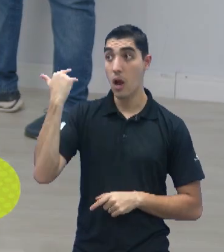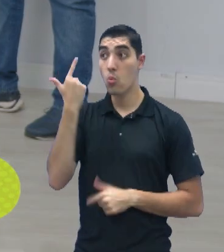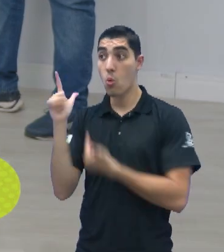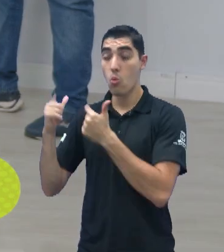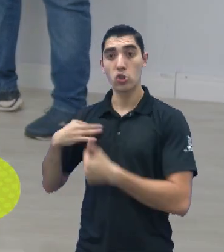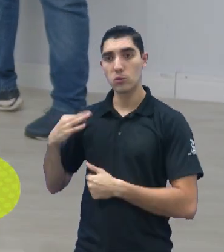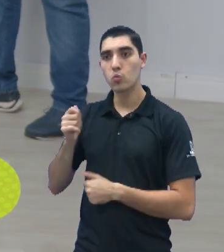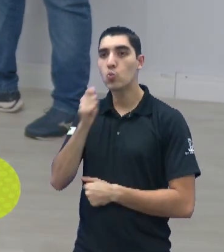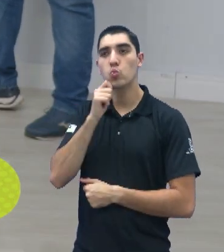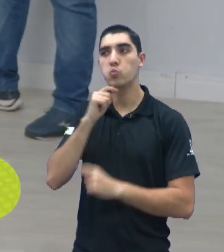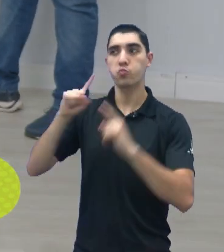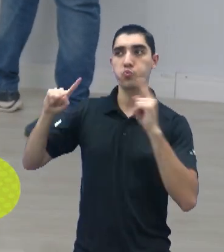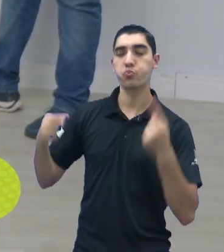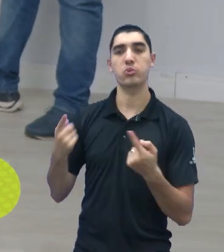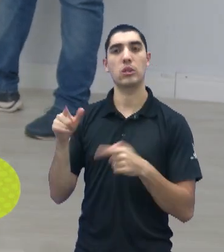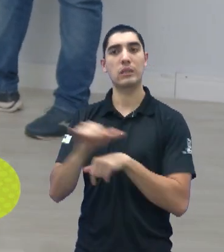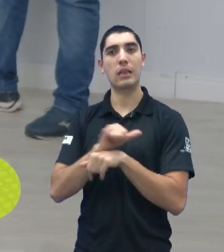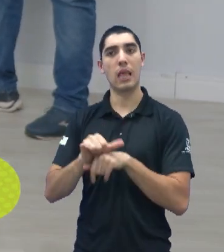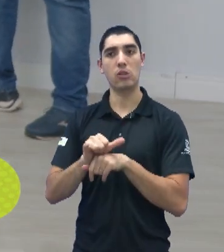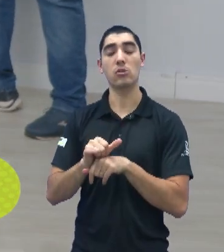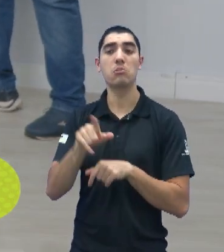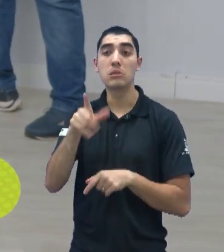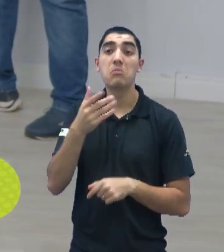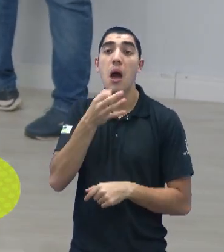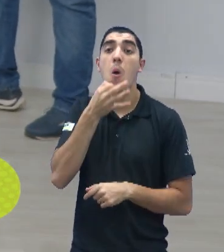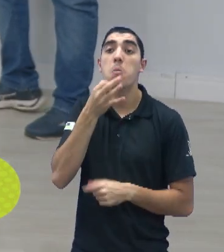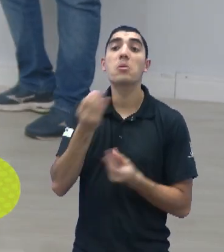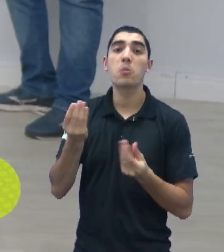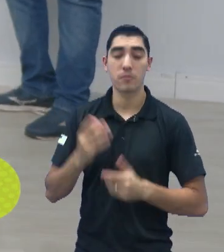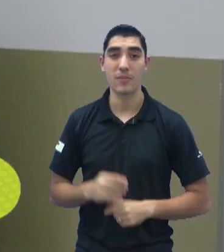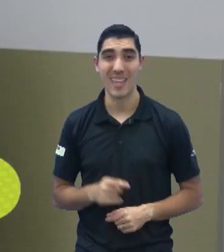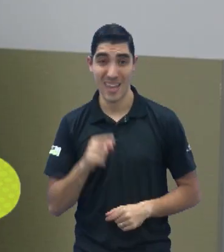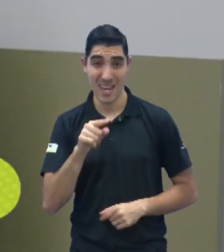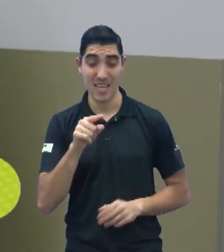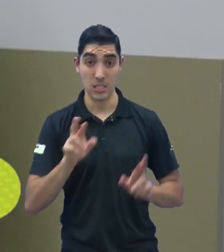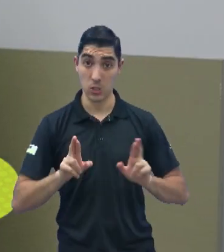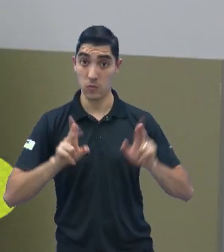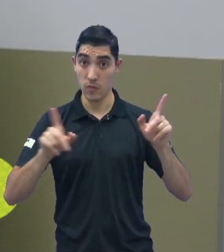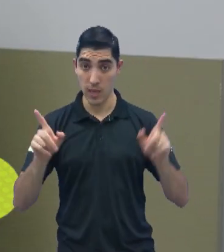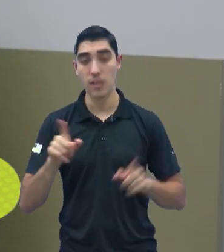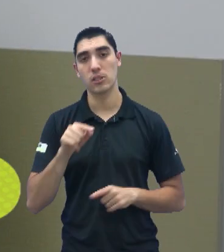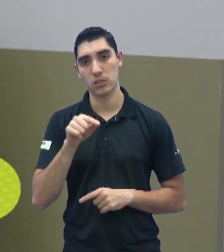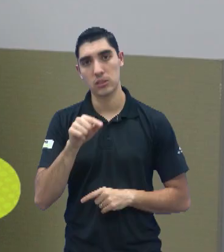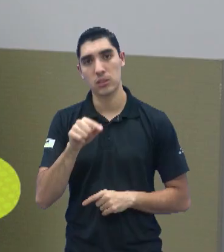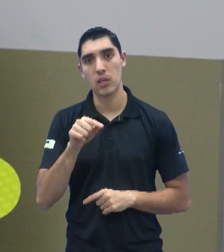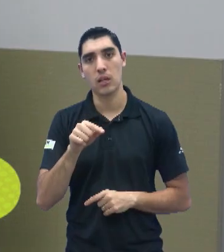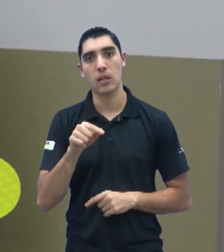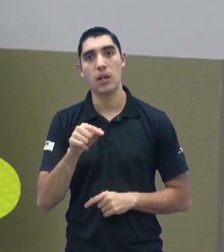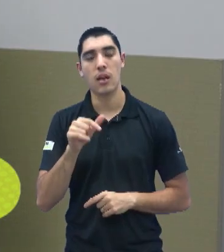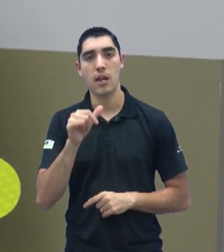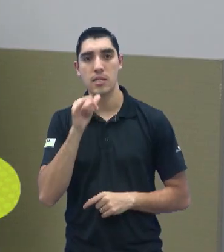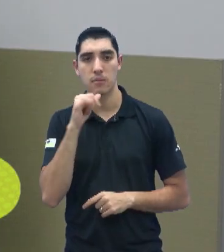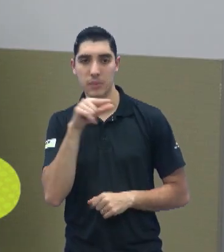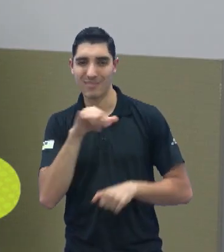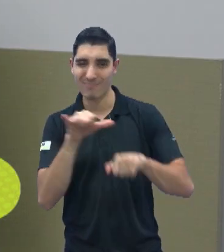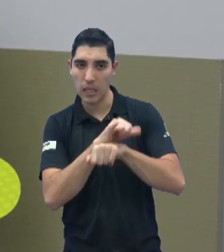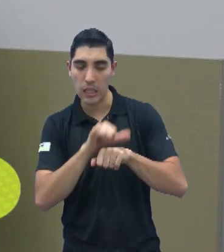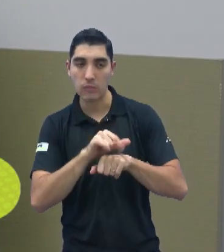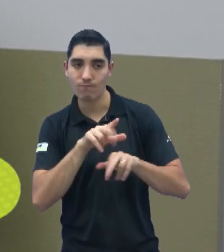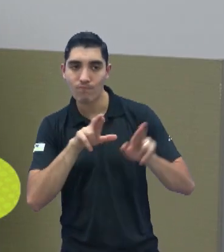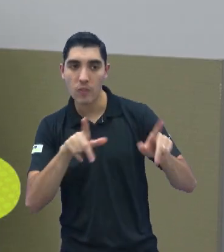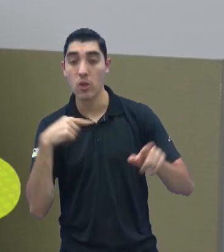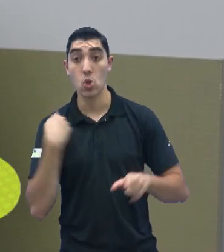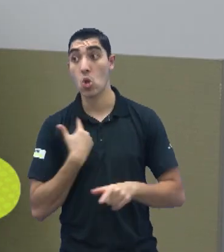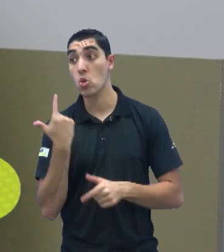você já está projetando em relação a isso? Cara, é um sistema diferente, né? Que a gente ainda não enfrentou uma equipe que tenha jogado nessa situação.